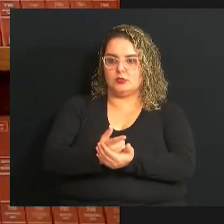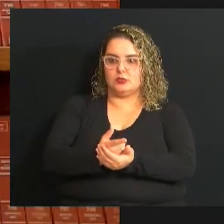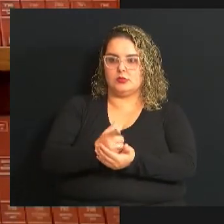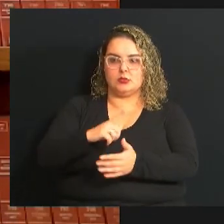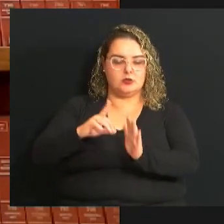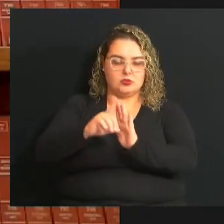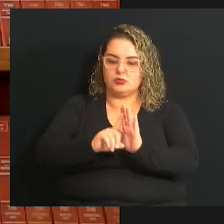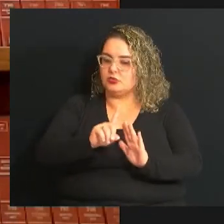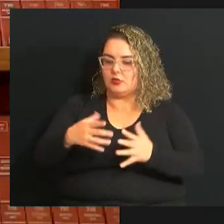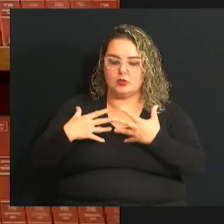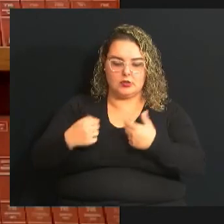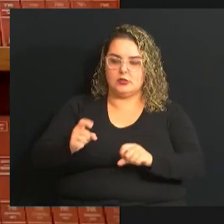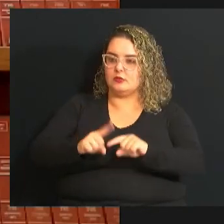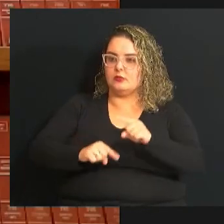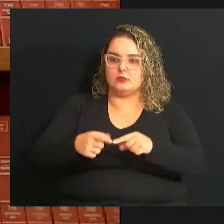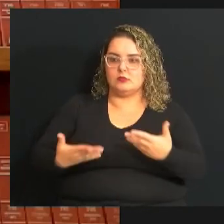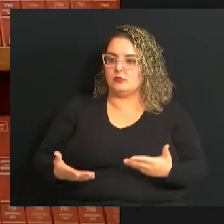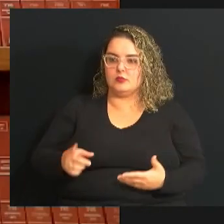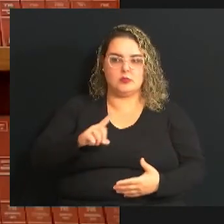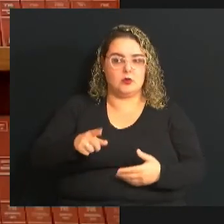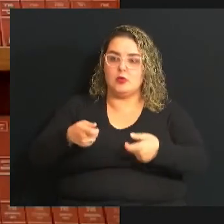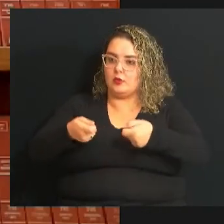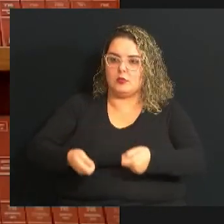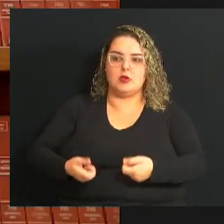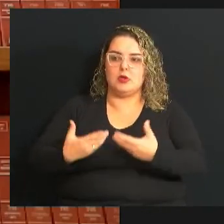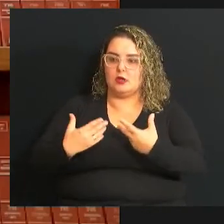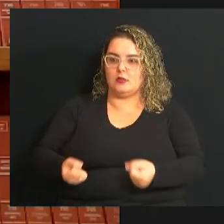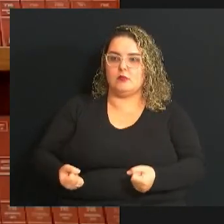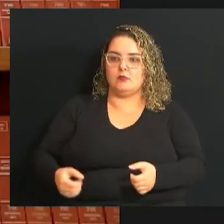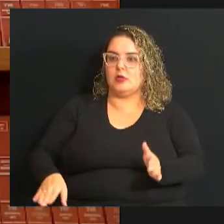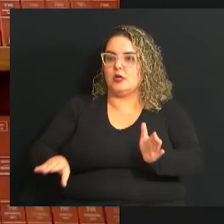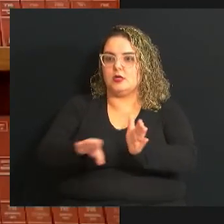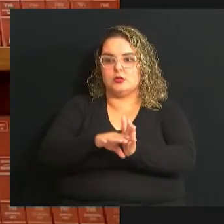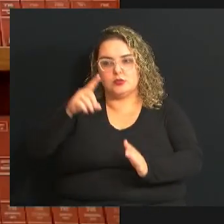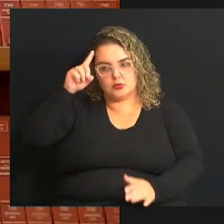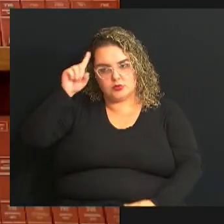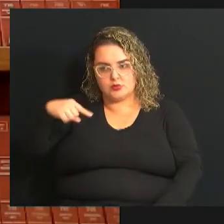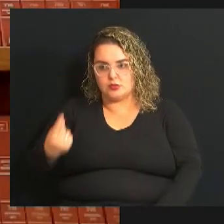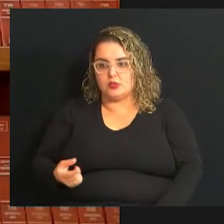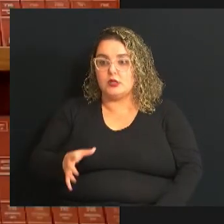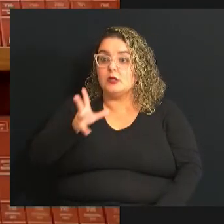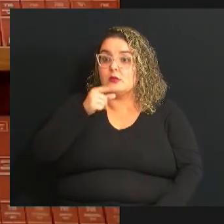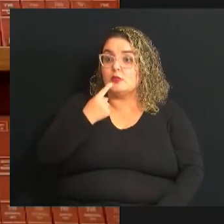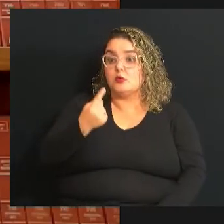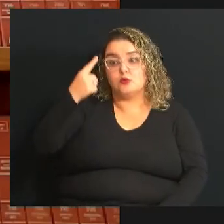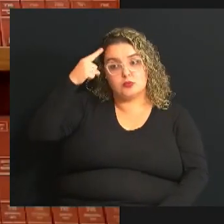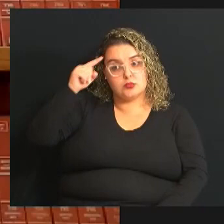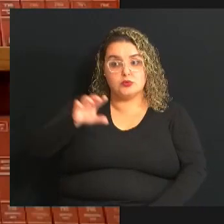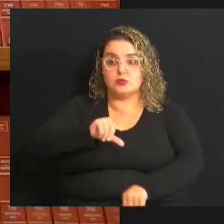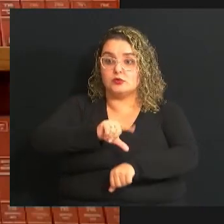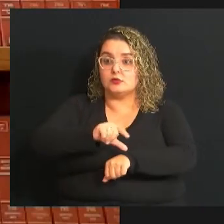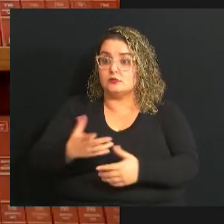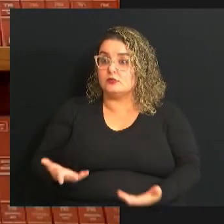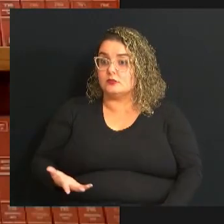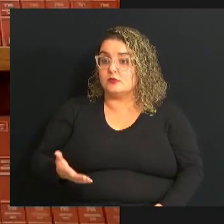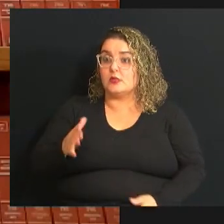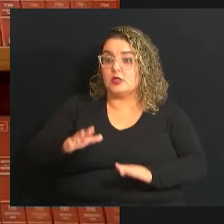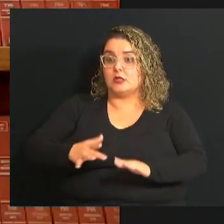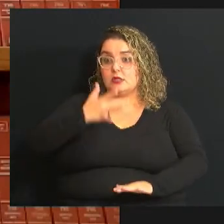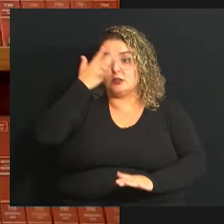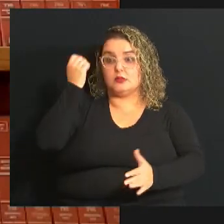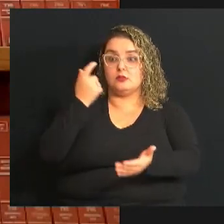um rápido intervalo, é jogo rápido, porque no próximo bloco tem entrevista ao vivo, viu? Nessa